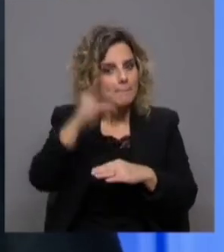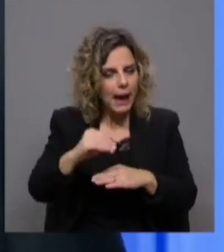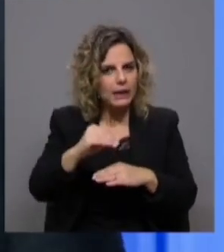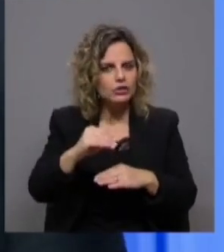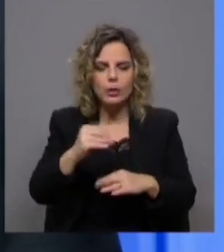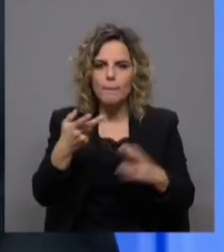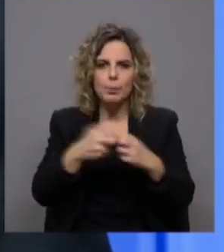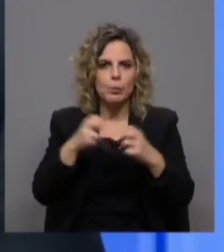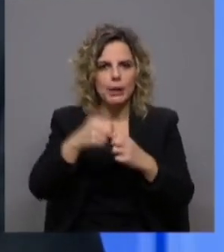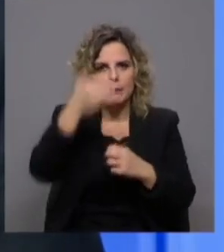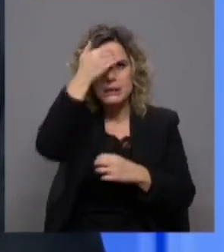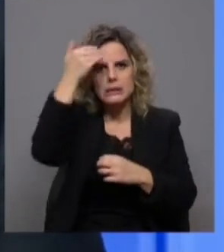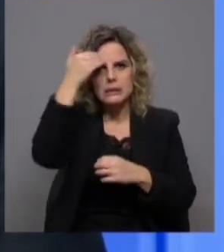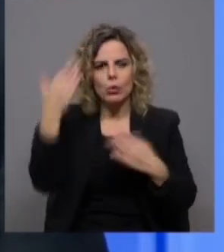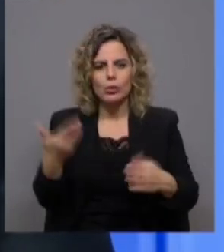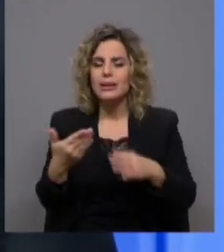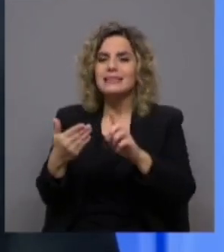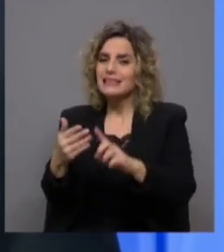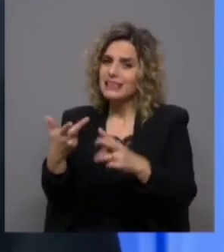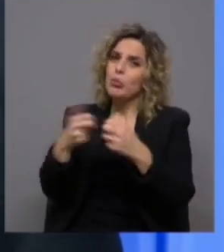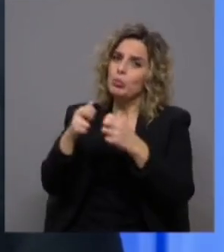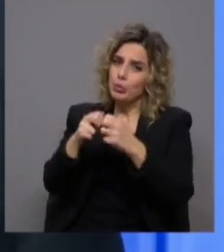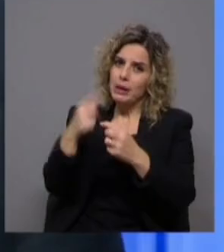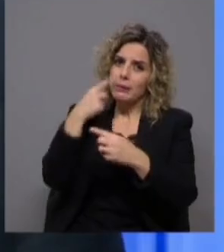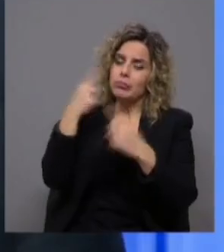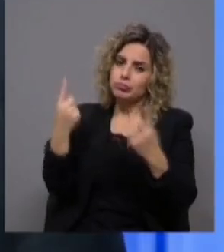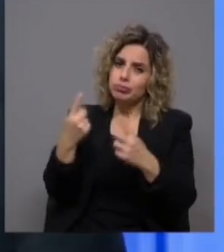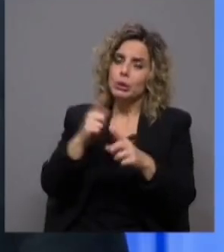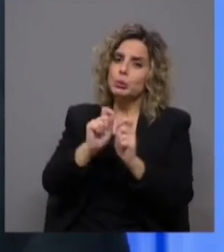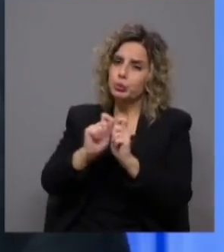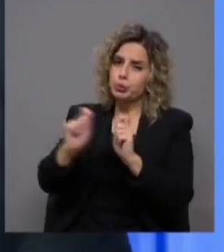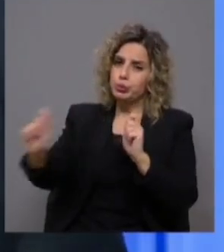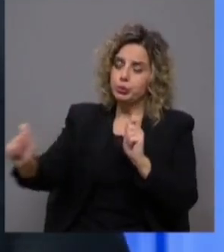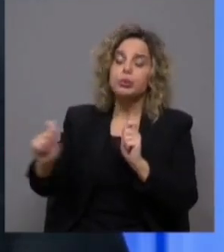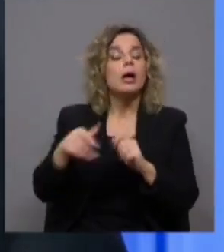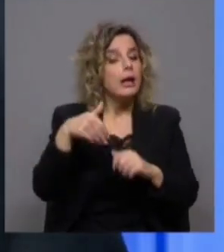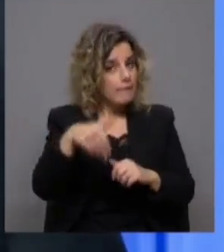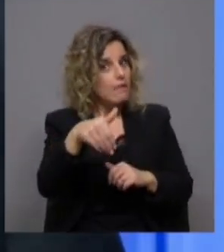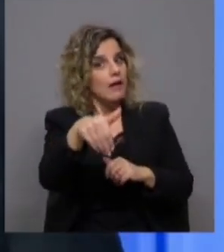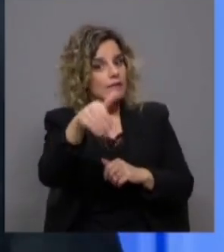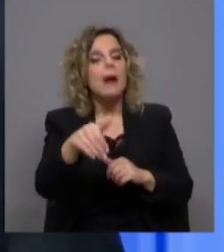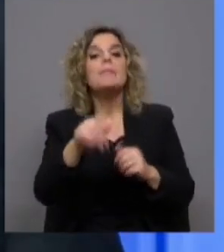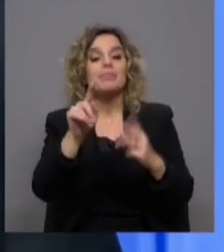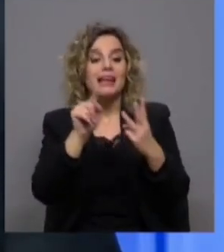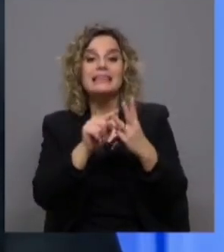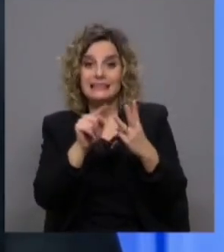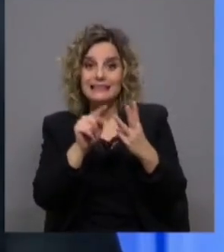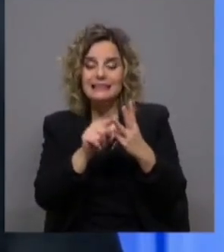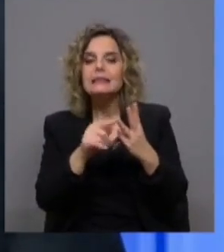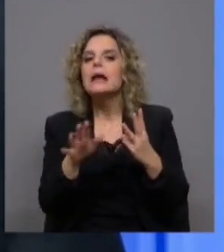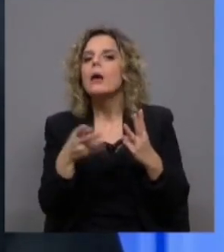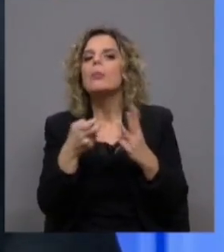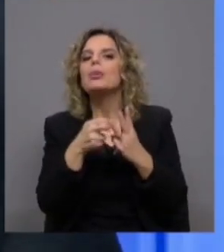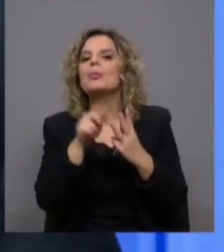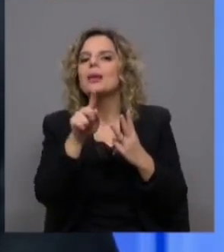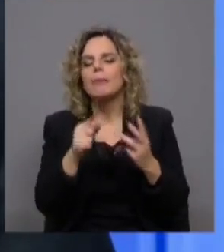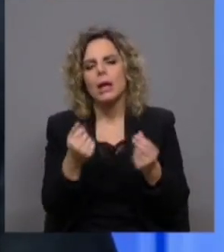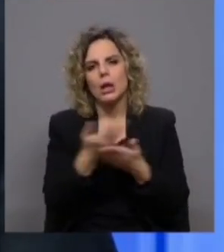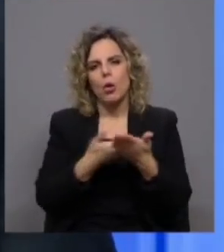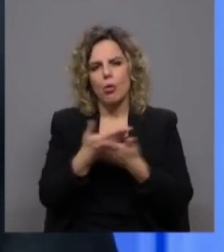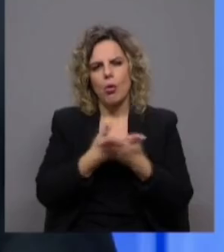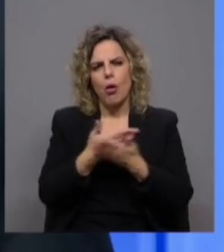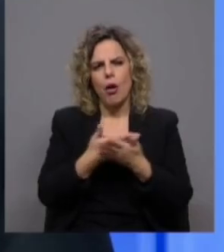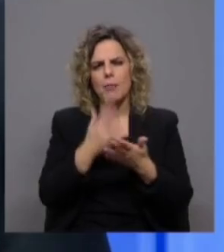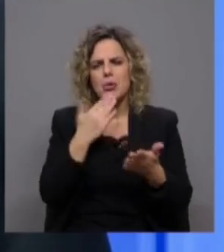saúde Oi para o outro no céu mas a todas que estão no longo tempo e também somente ao longo do tempo é os problemas